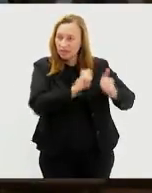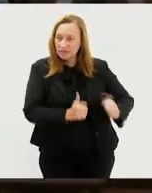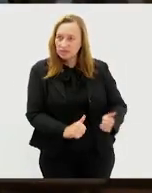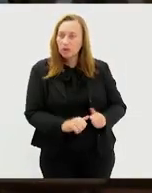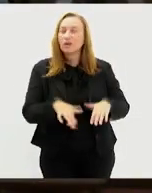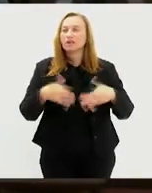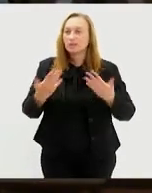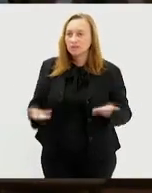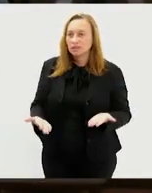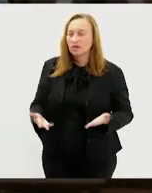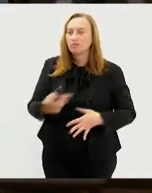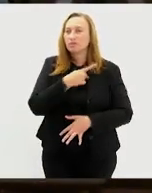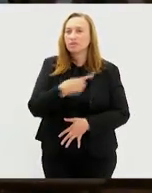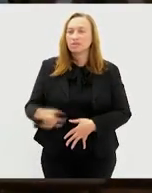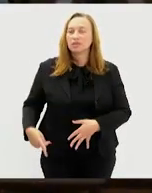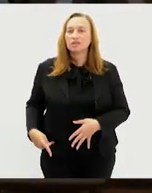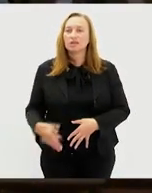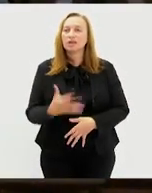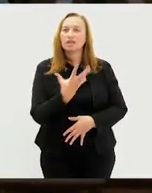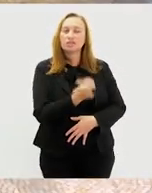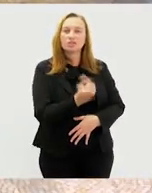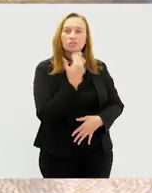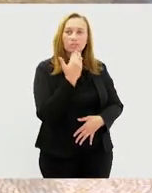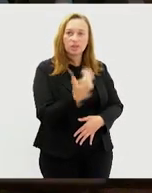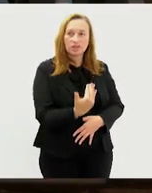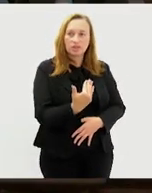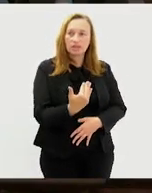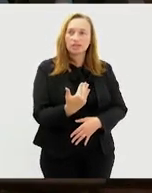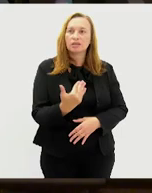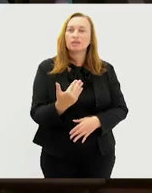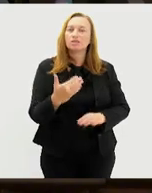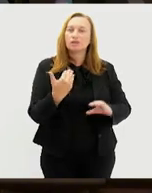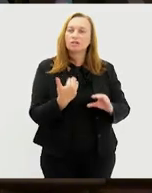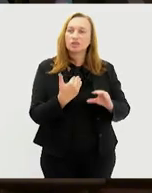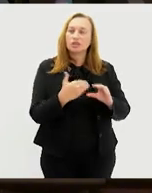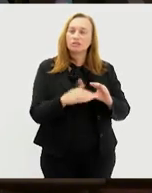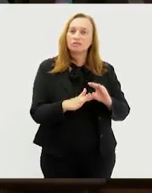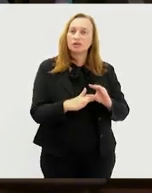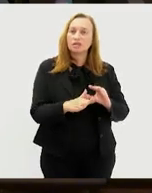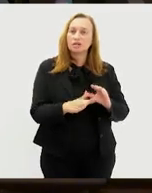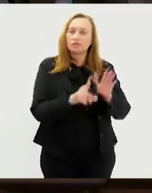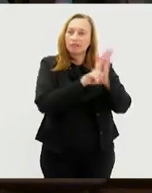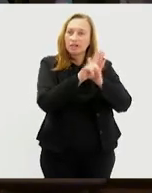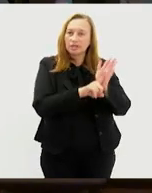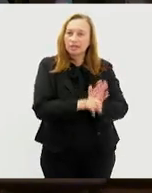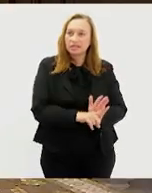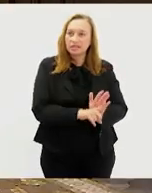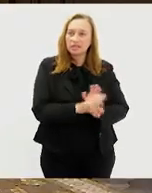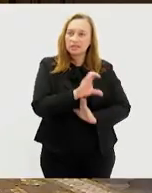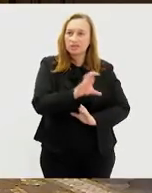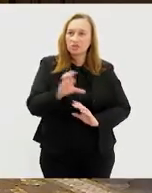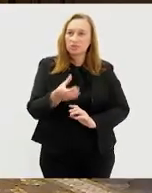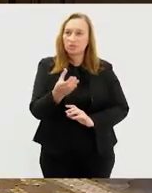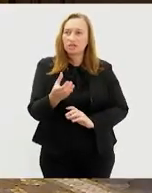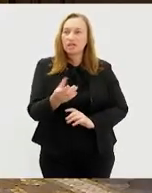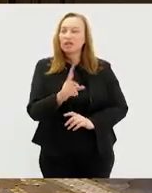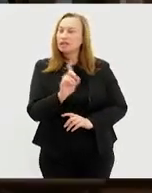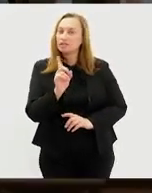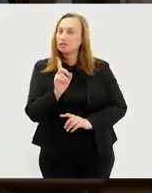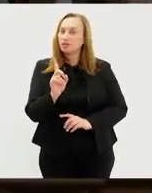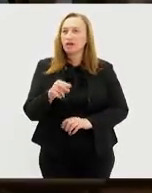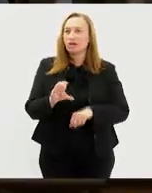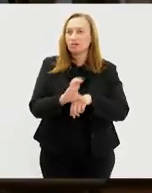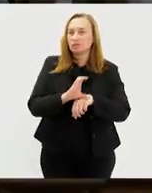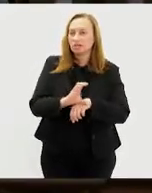acata refere o pedido de vossa excelência e remete a ccj para análise então não era constitucionalidade er